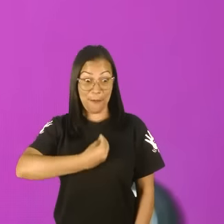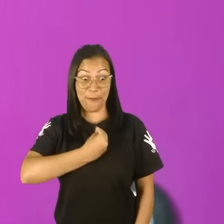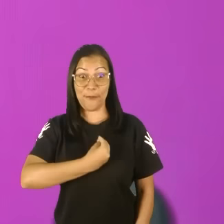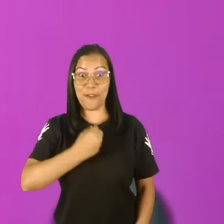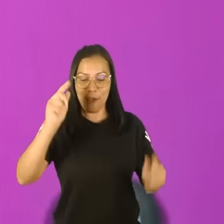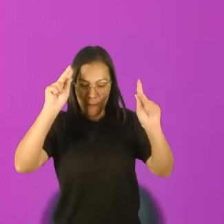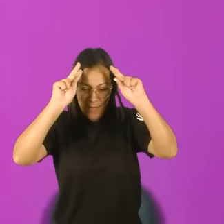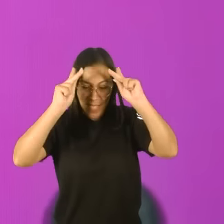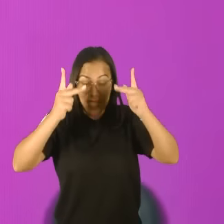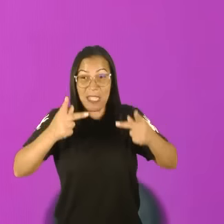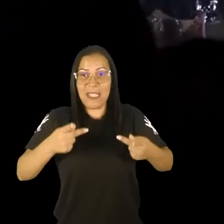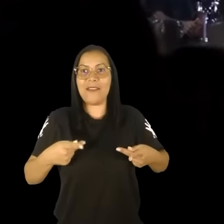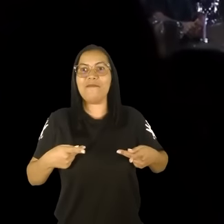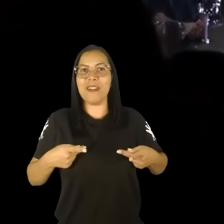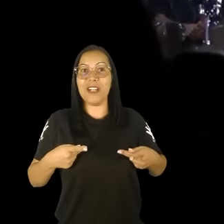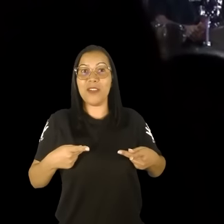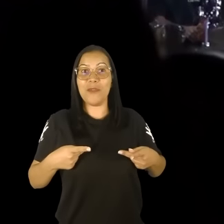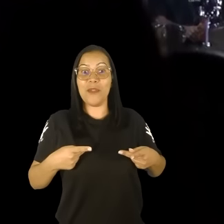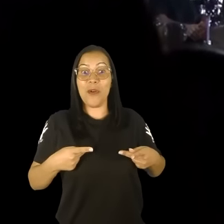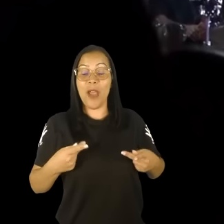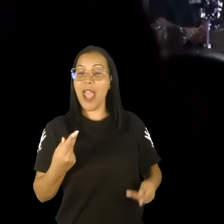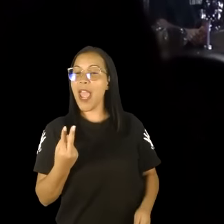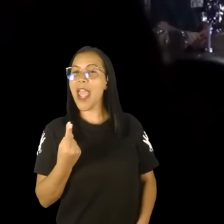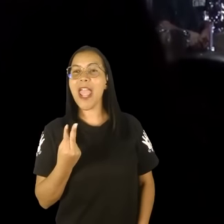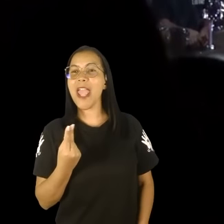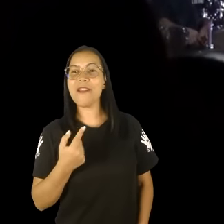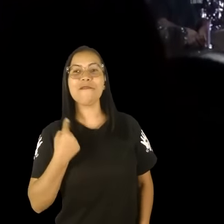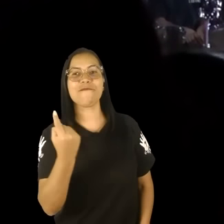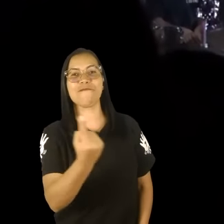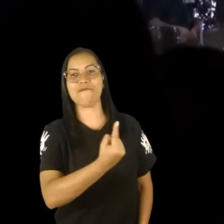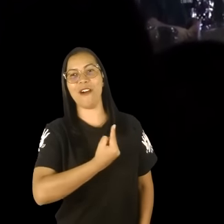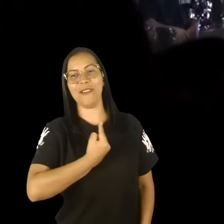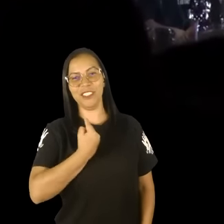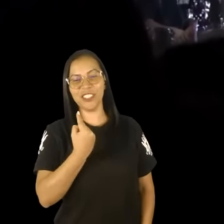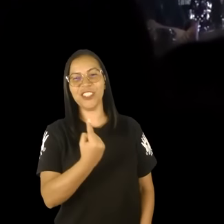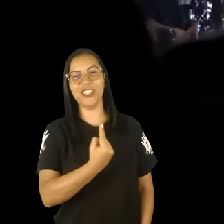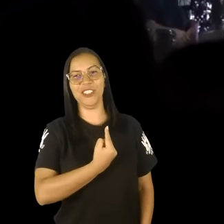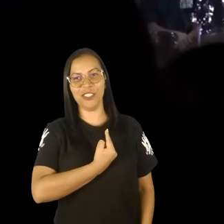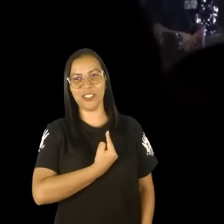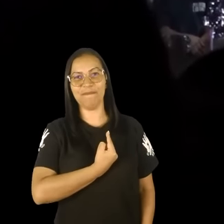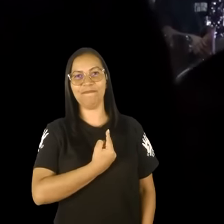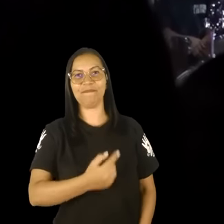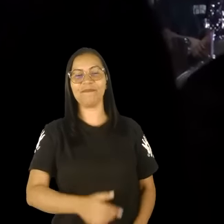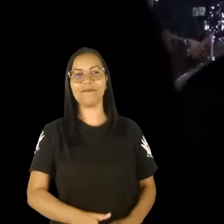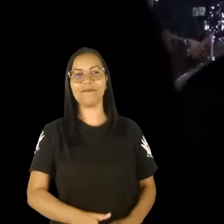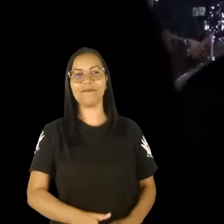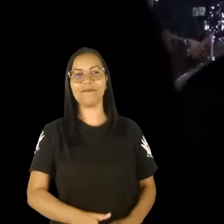divina. Quando você olha para grandes homens e grandes mulheres, sempre antes da coroação existe a